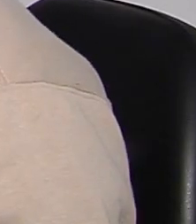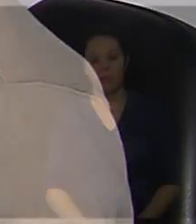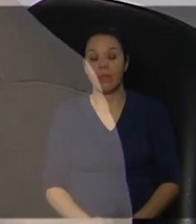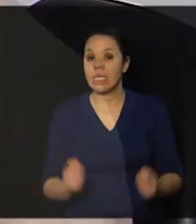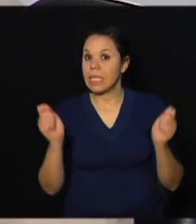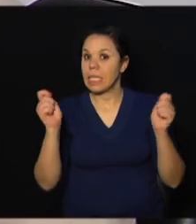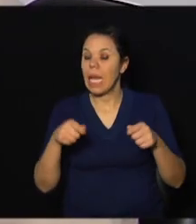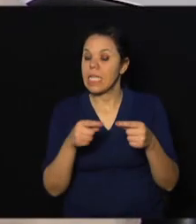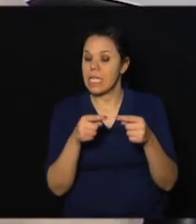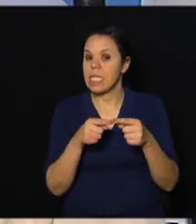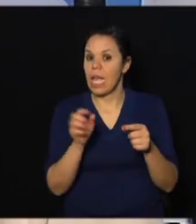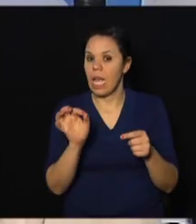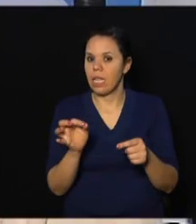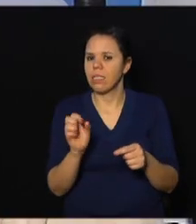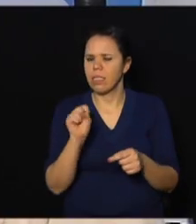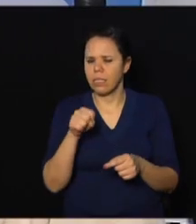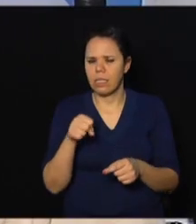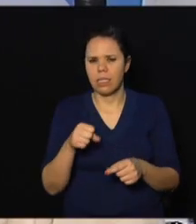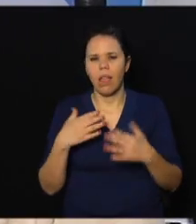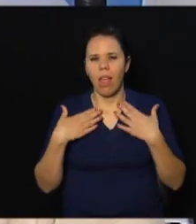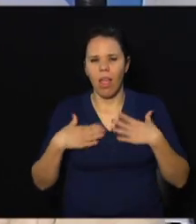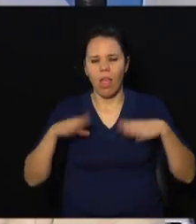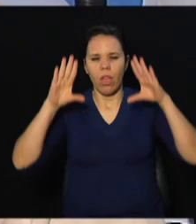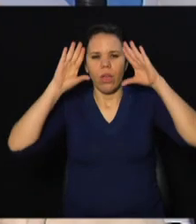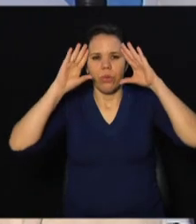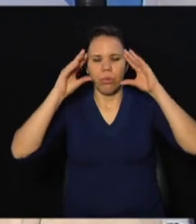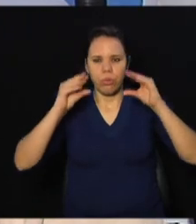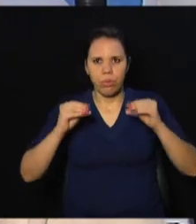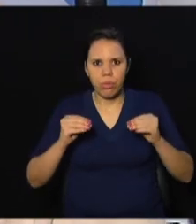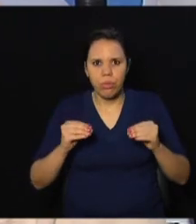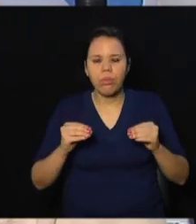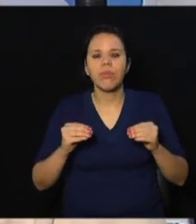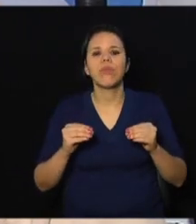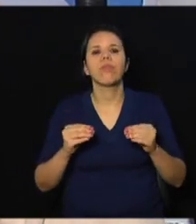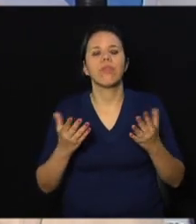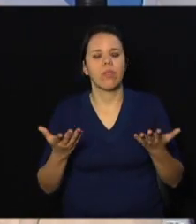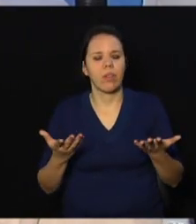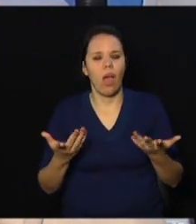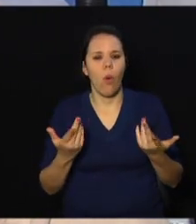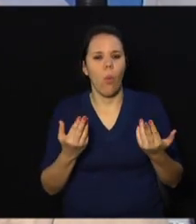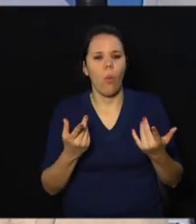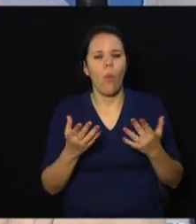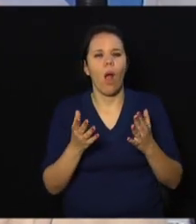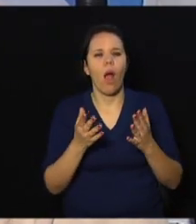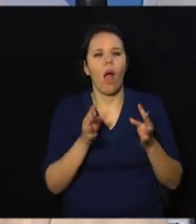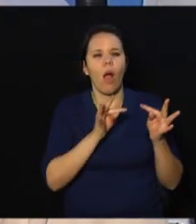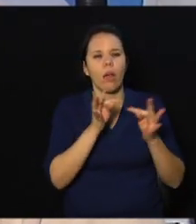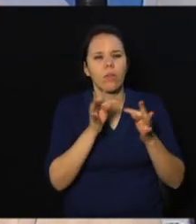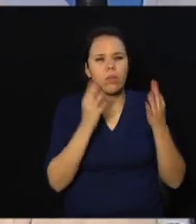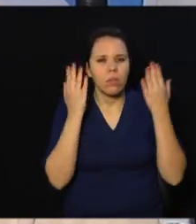Dá certo, Pedro? Relaxa, com certeza. Acho que música é terapia, né? Música é